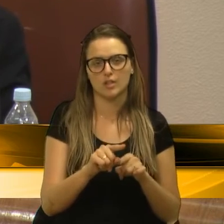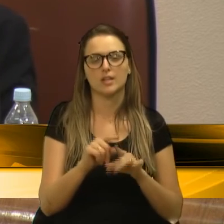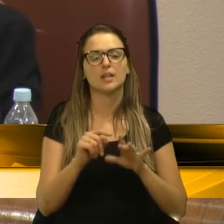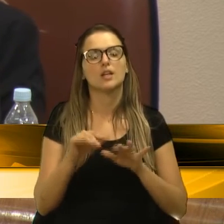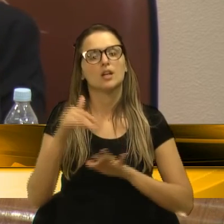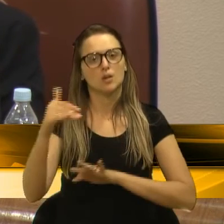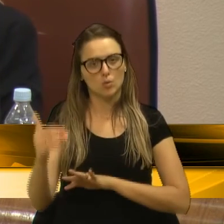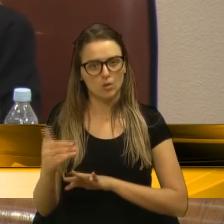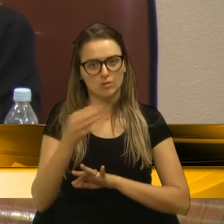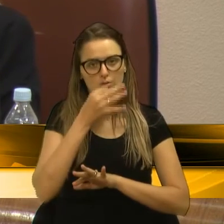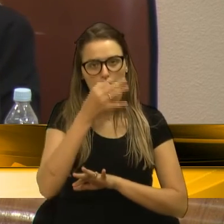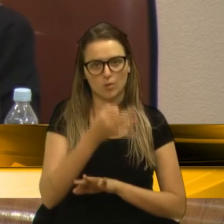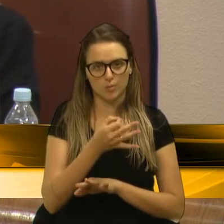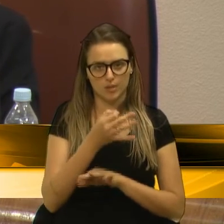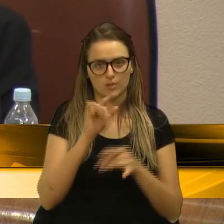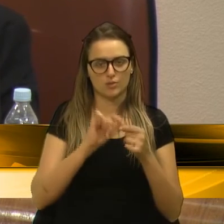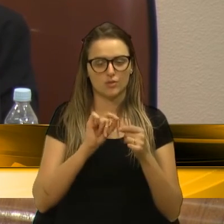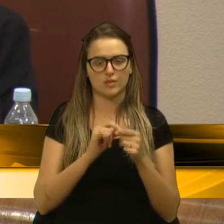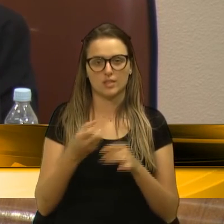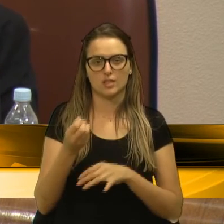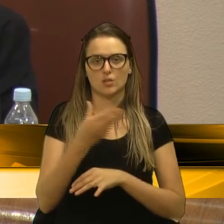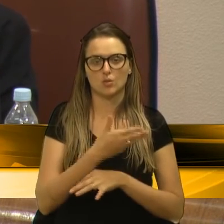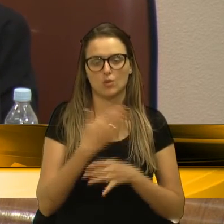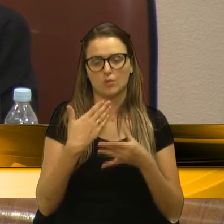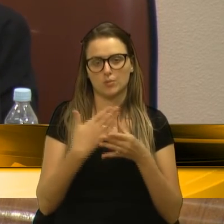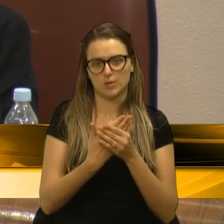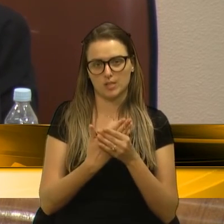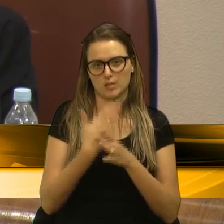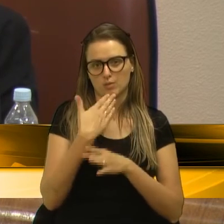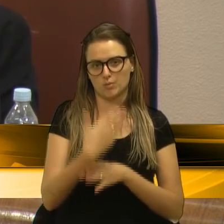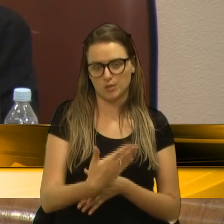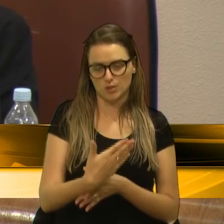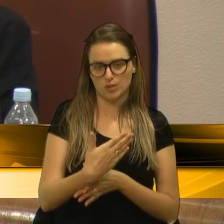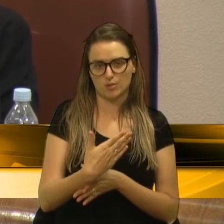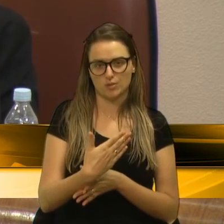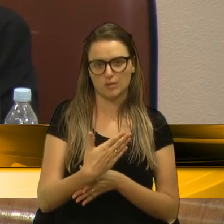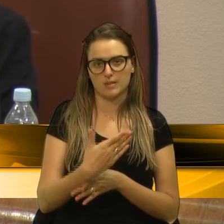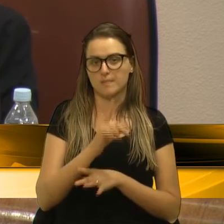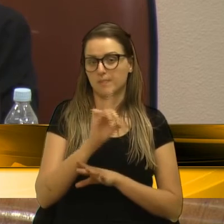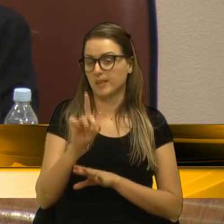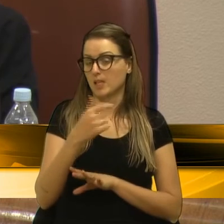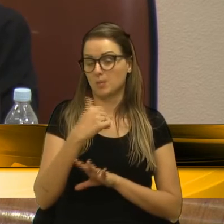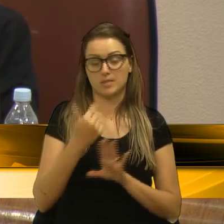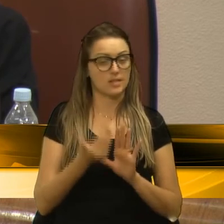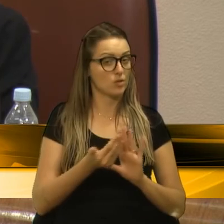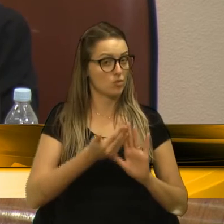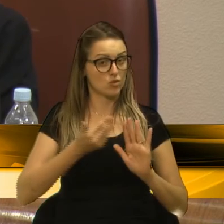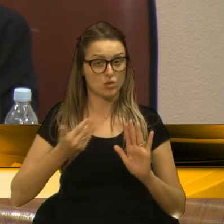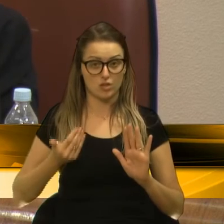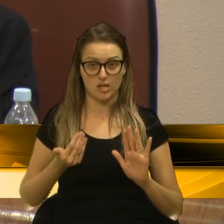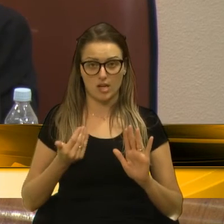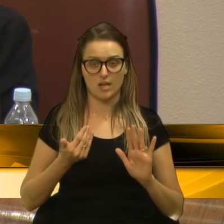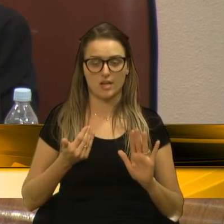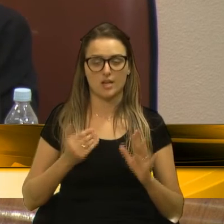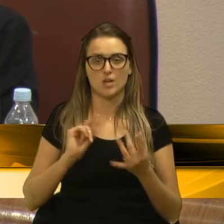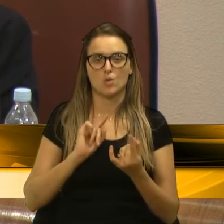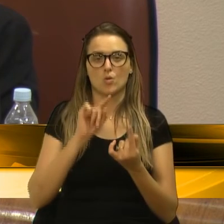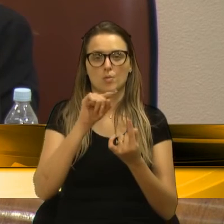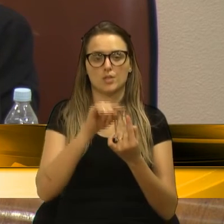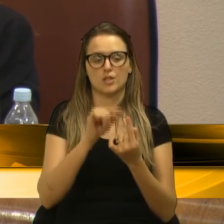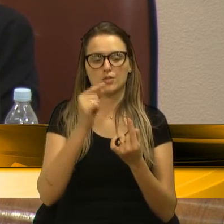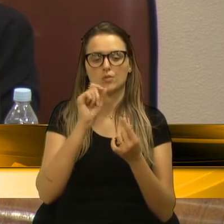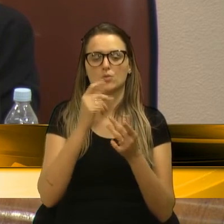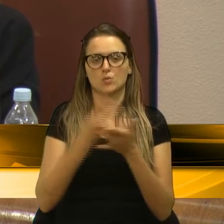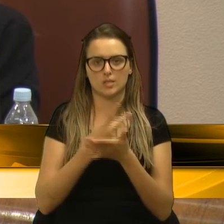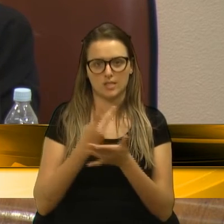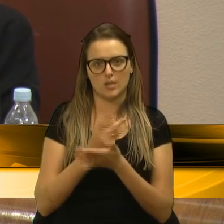quanto à sugestão de medida acautelatória, sem necessariamente afastar sumariamente o mérito das supostas